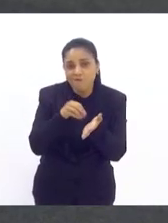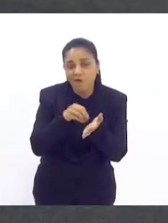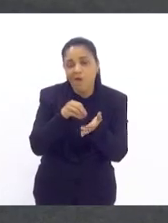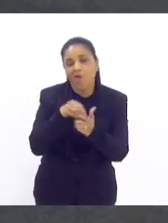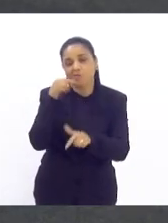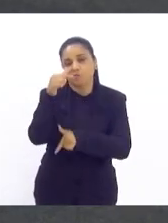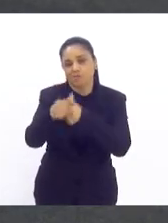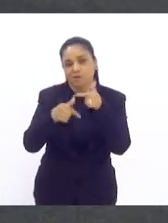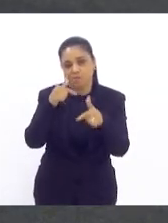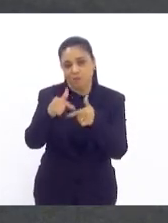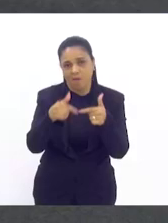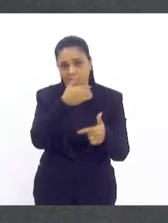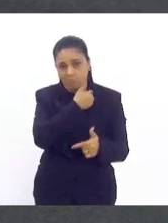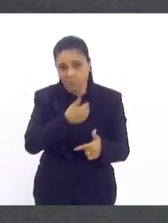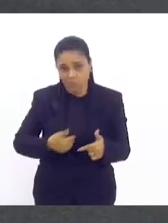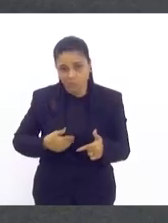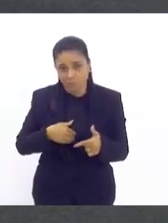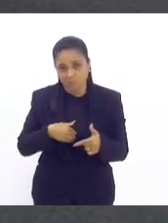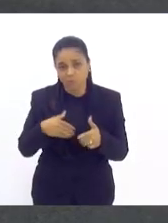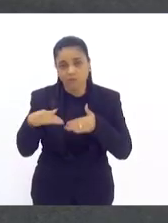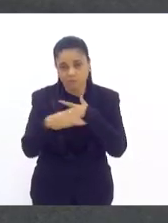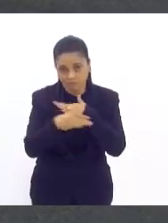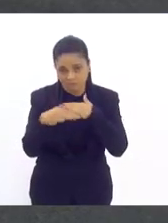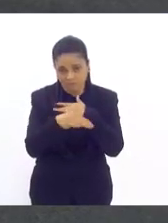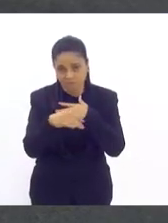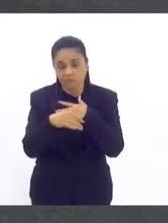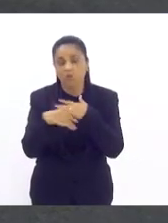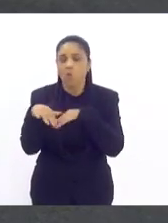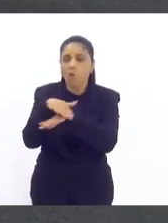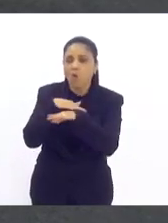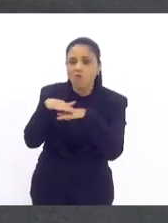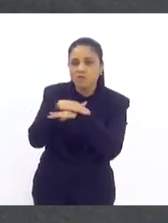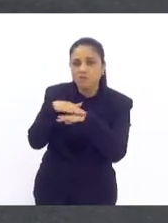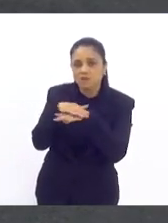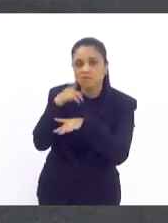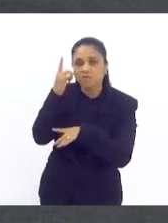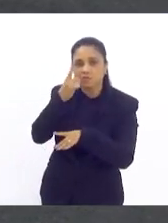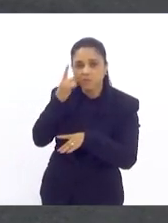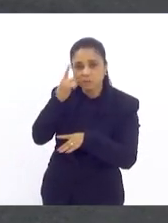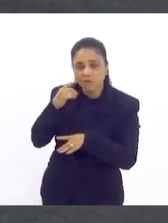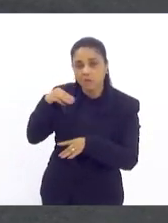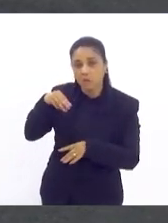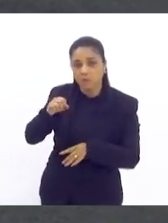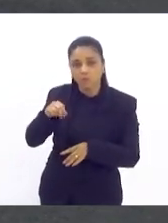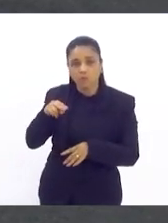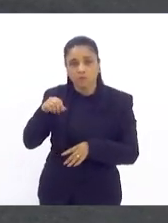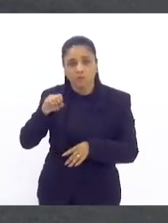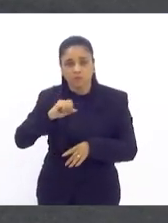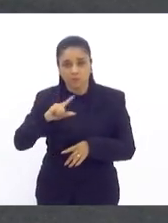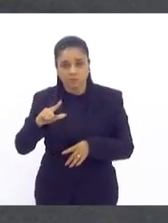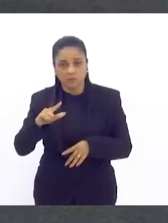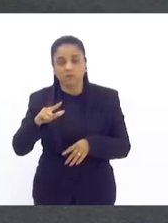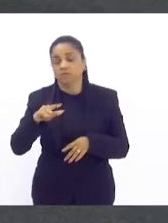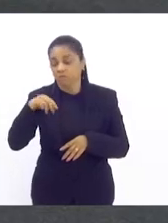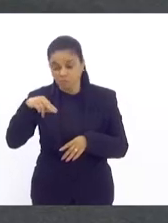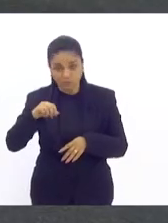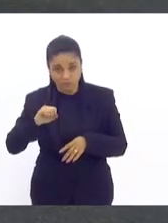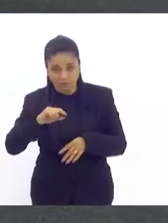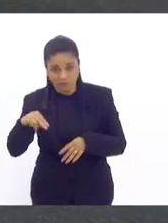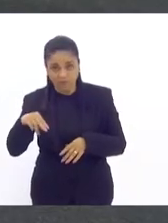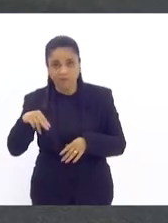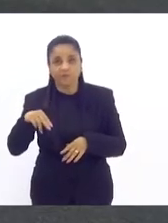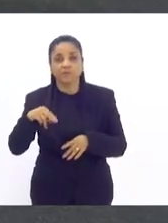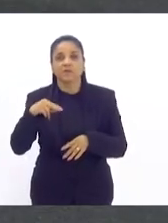público eu conversava com o deputado Tandy com deputado Muniz Neto com a minha Assessoria também e eu sei que por muitas vezes